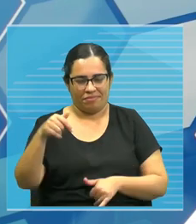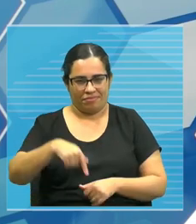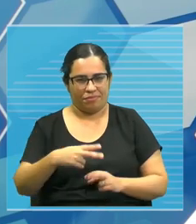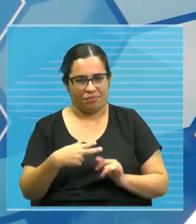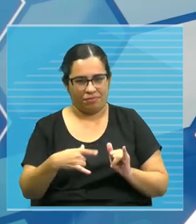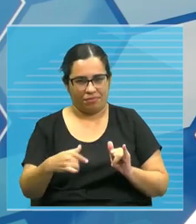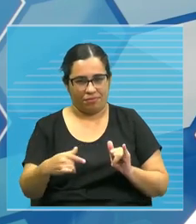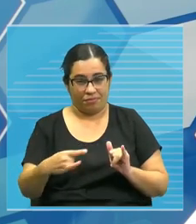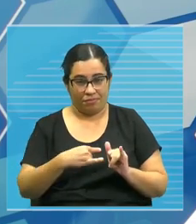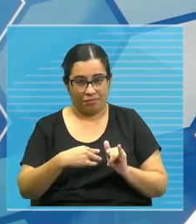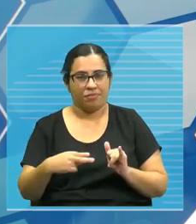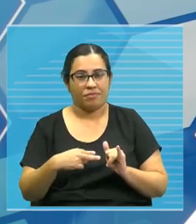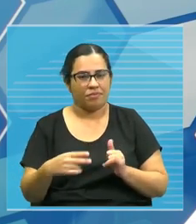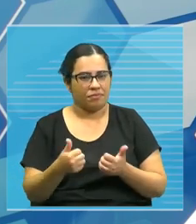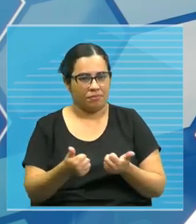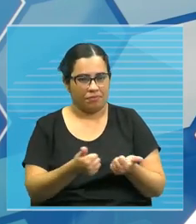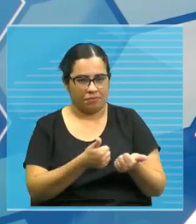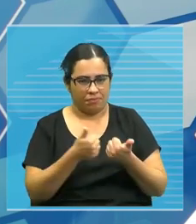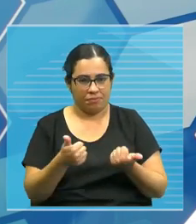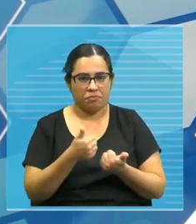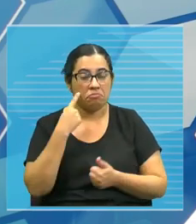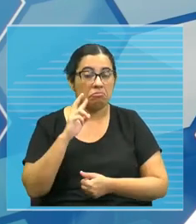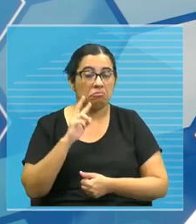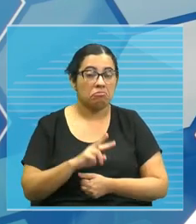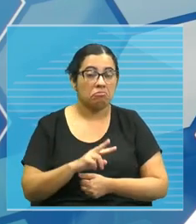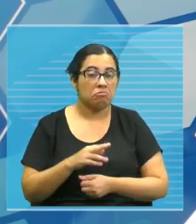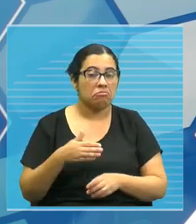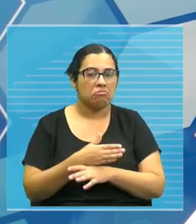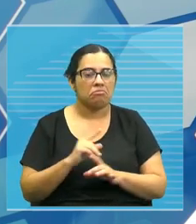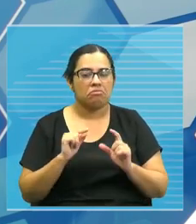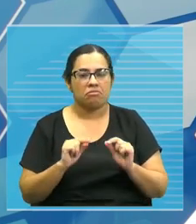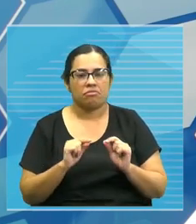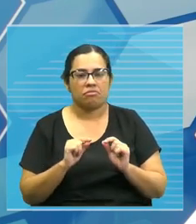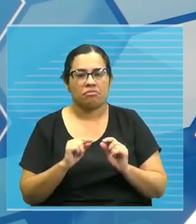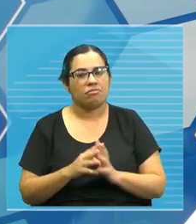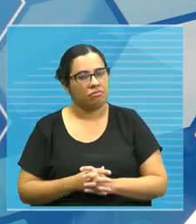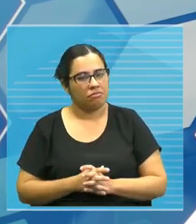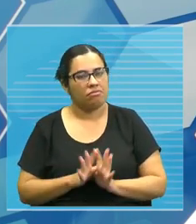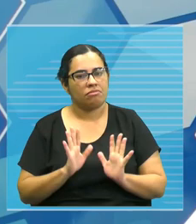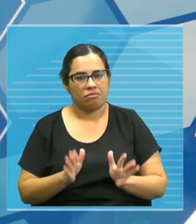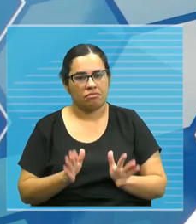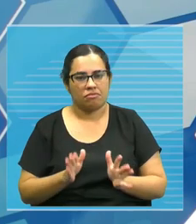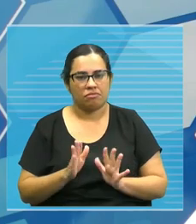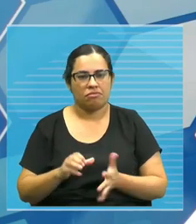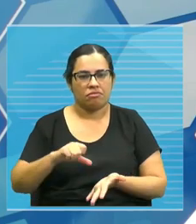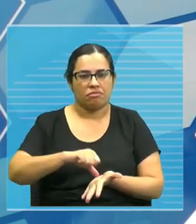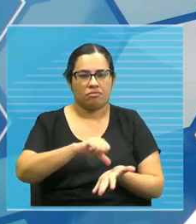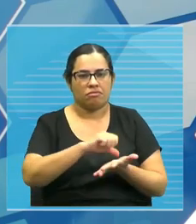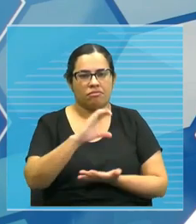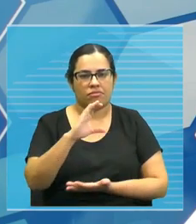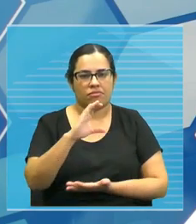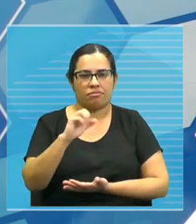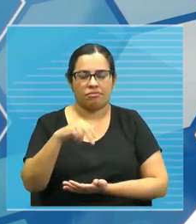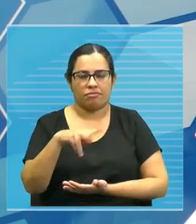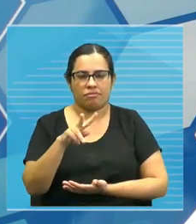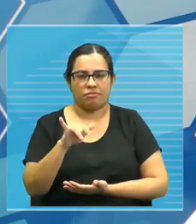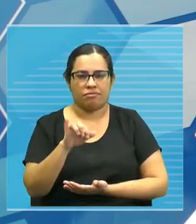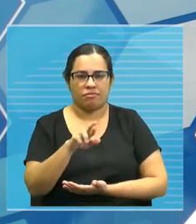tudo susto é tudo tranquilo deixa eu ver quem já chegou por aqui o pessoal de Canavieira Uruçuí